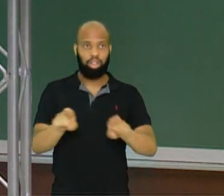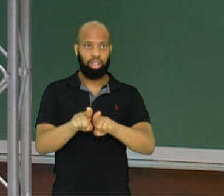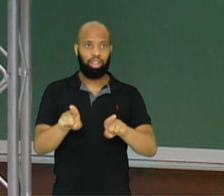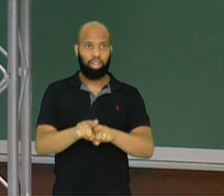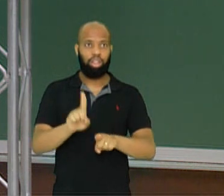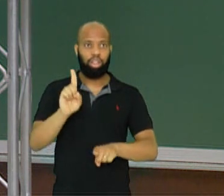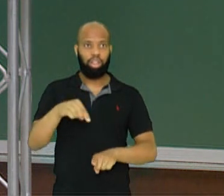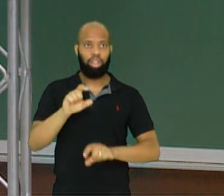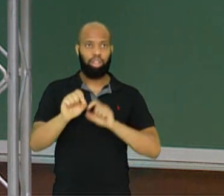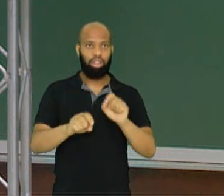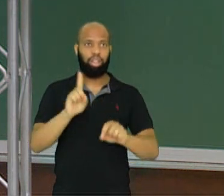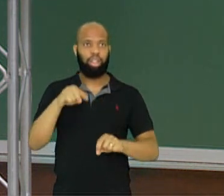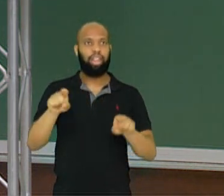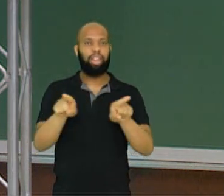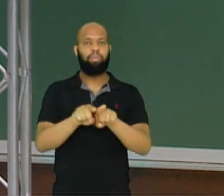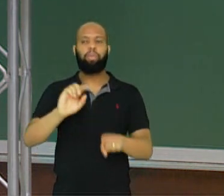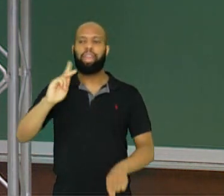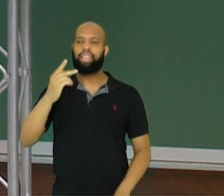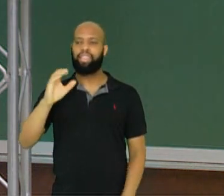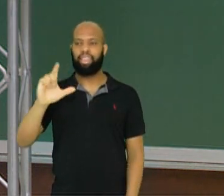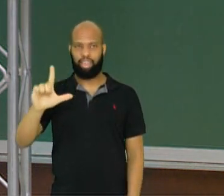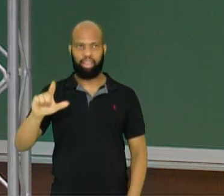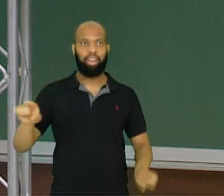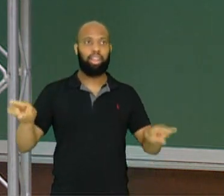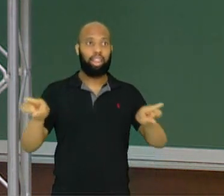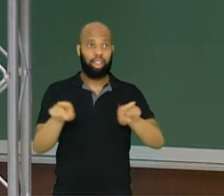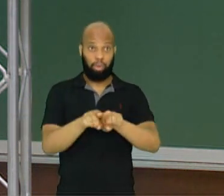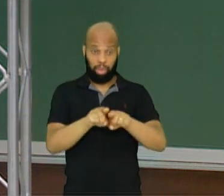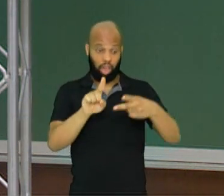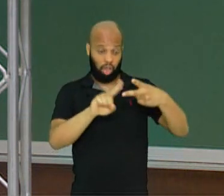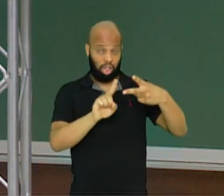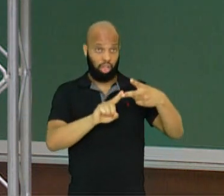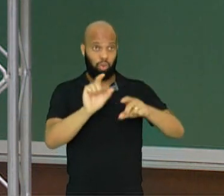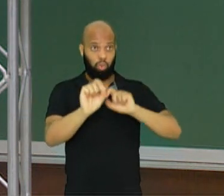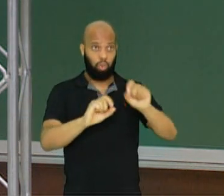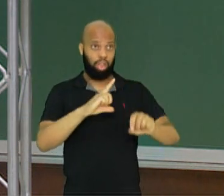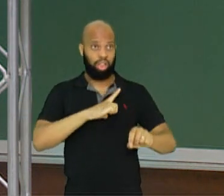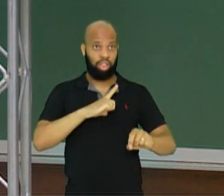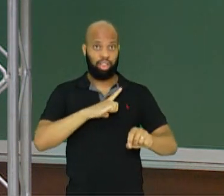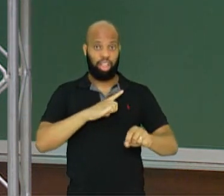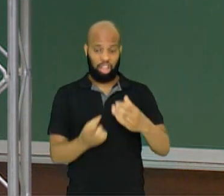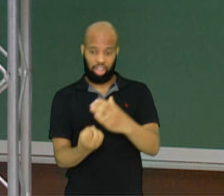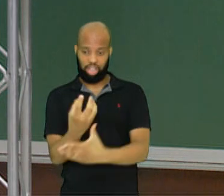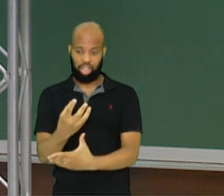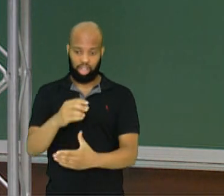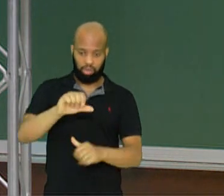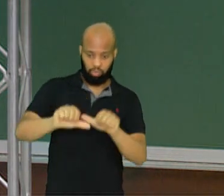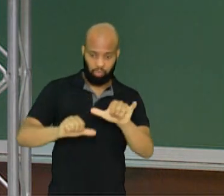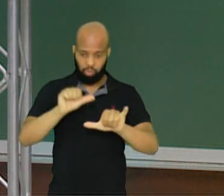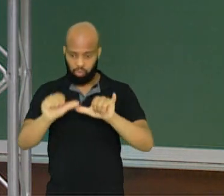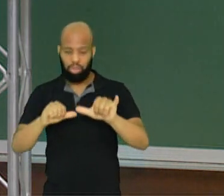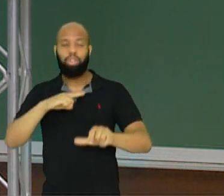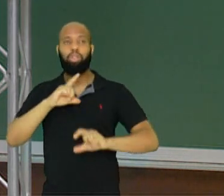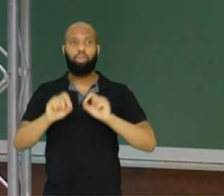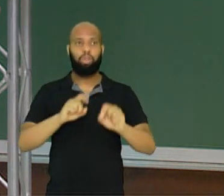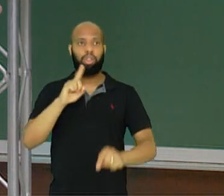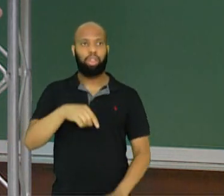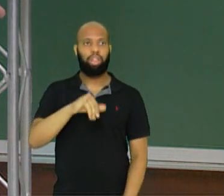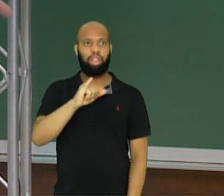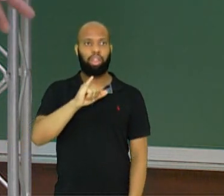ácido clorídrico, certo? Na reação, na letra B, o que é formado aqui? É formado o